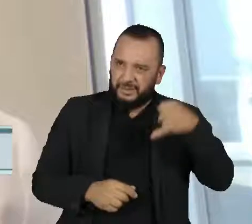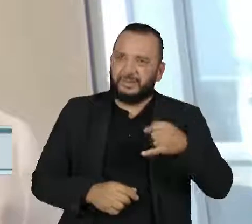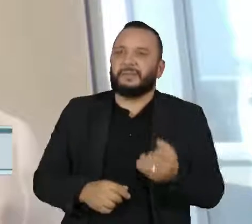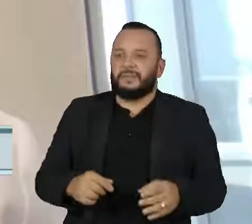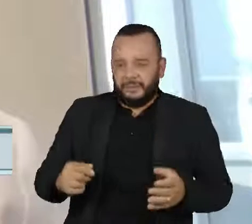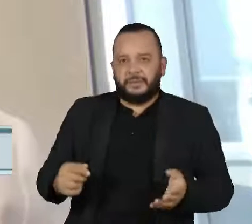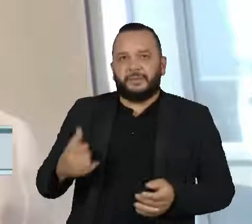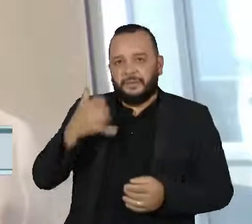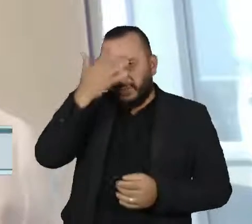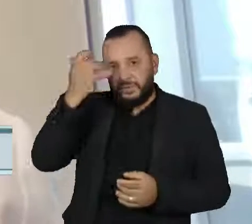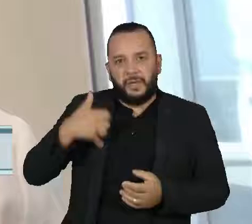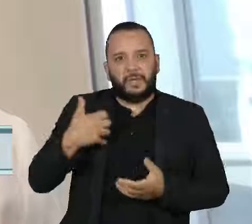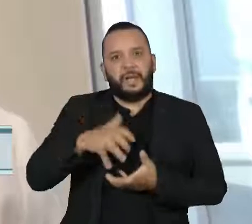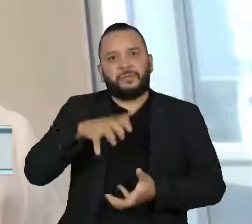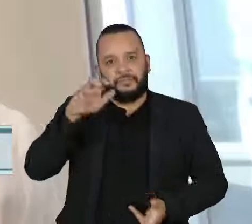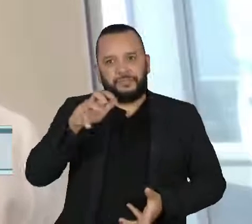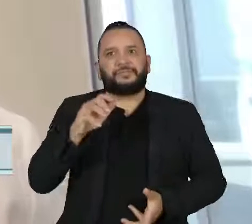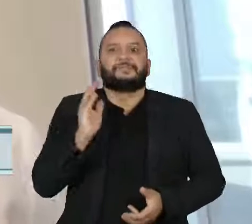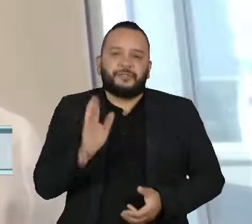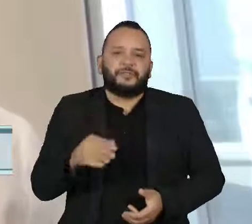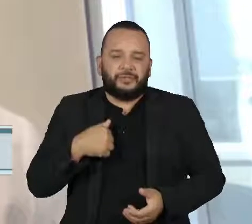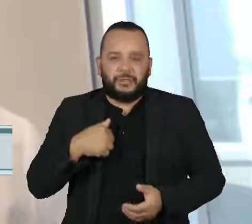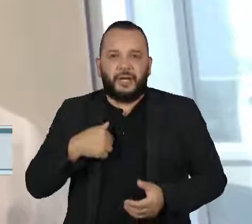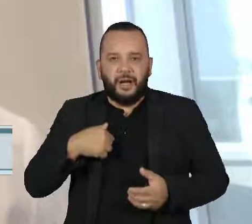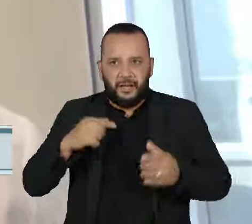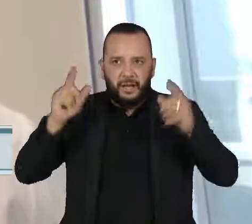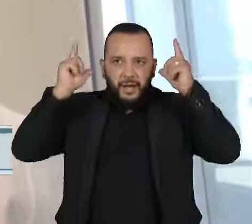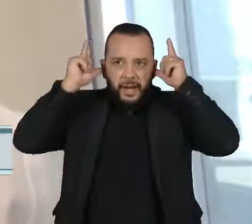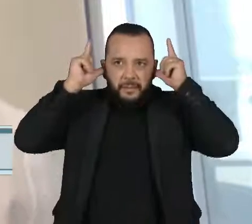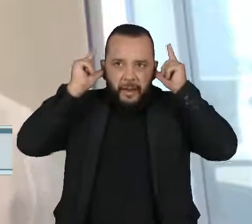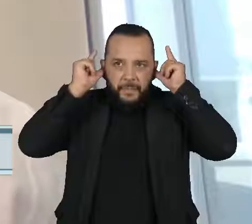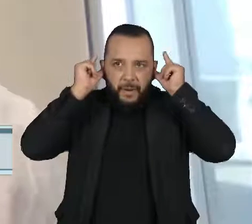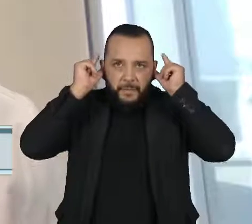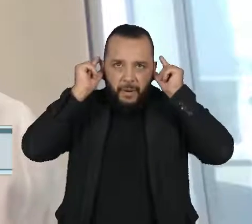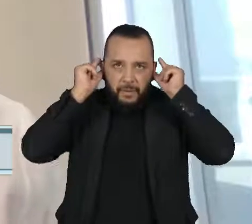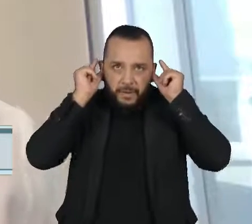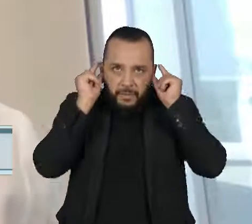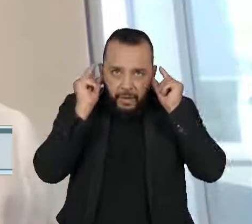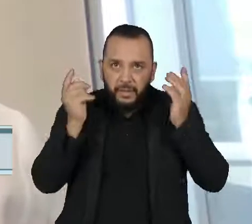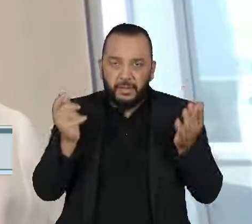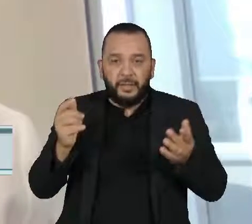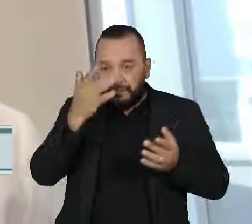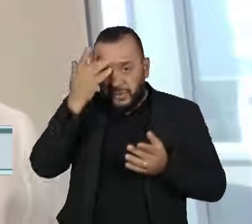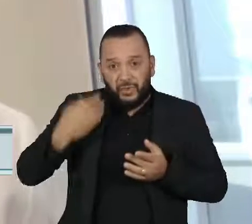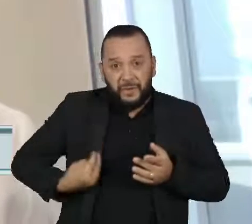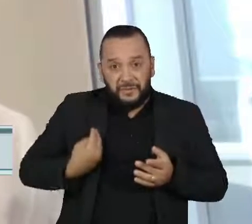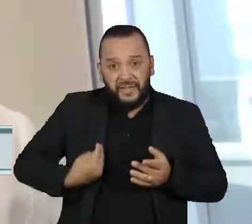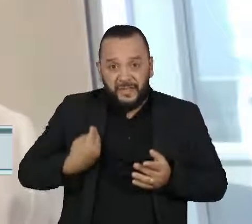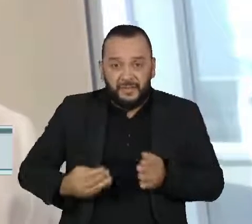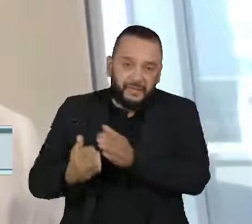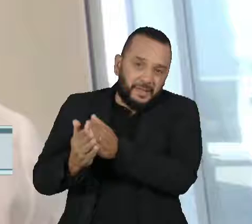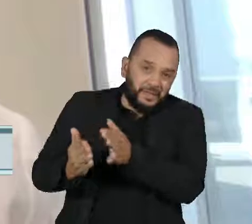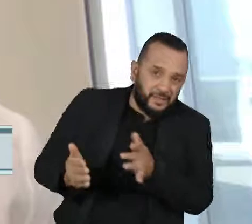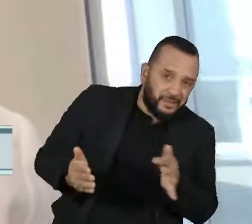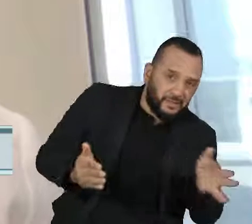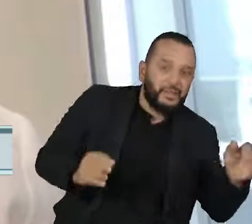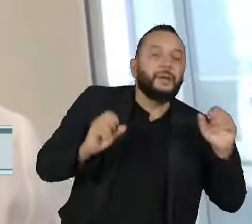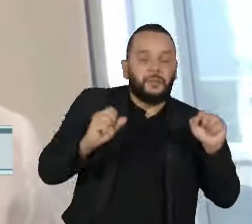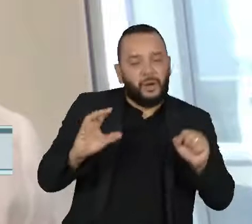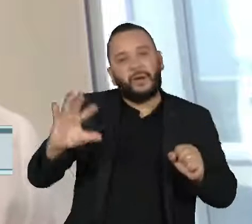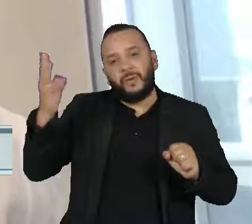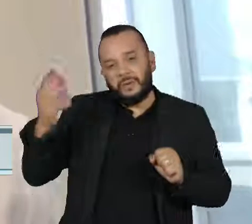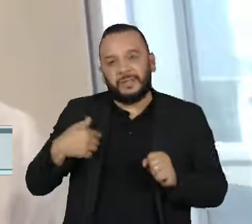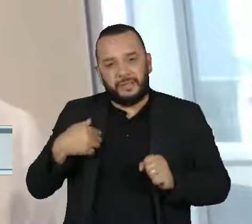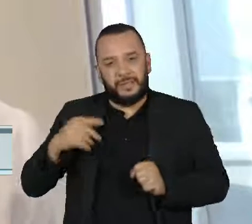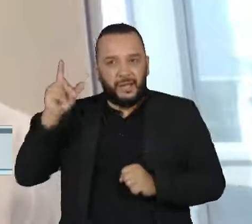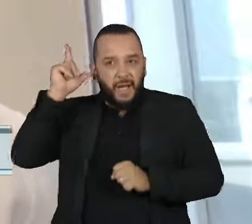perda de audição chamada presbiacusia. Presbiacusia é um nome técnico, todo mundo que viver mais tempo vai ter, é inexorável, né? Vai acontecer de